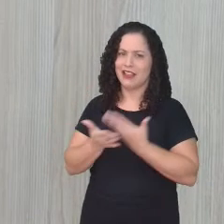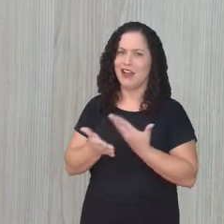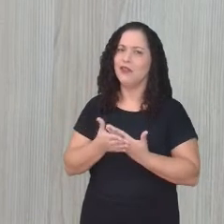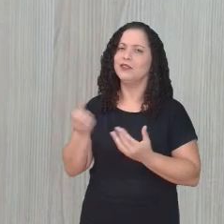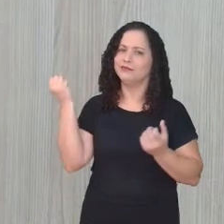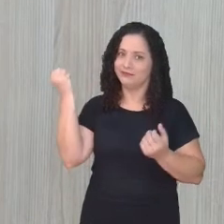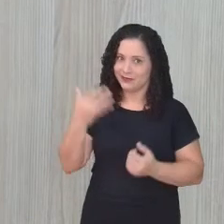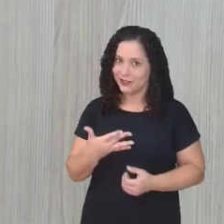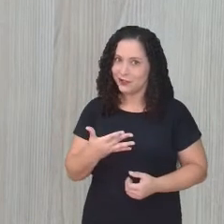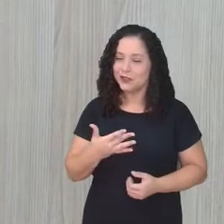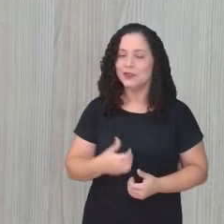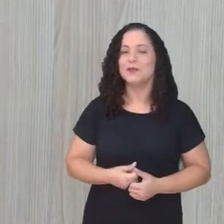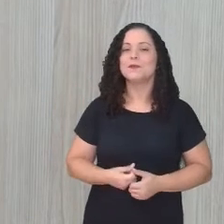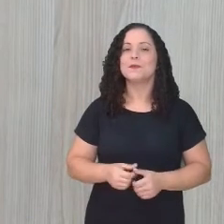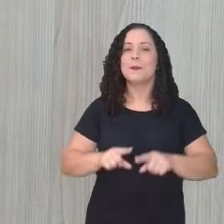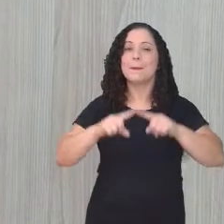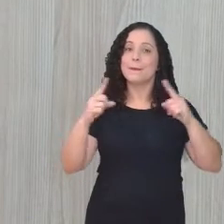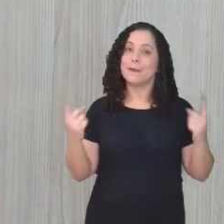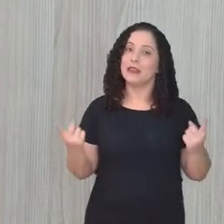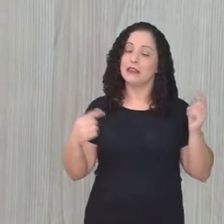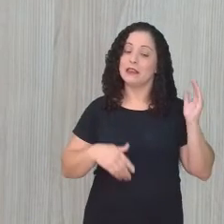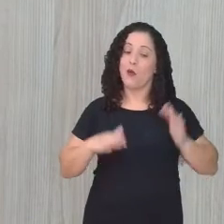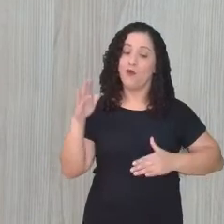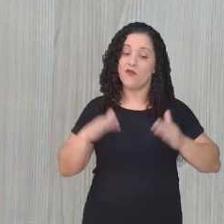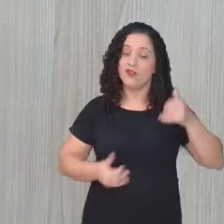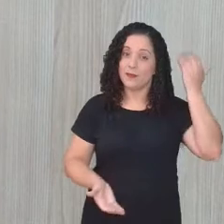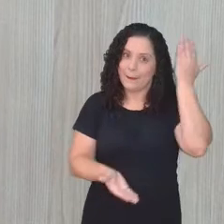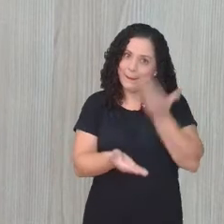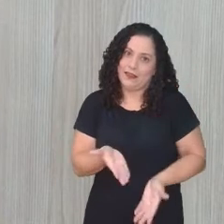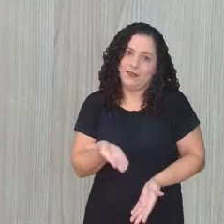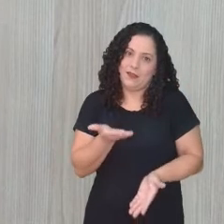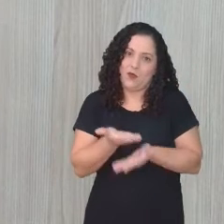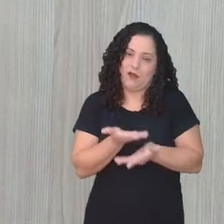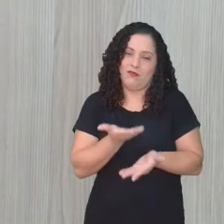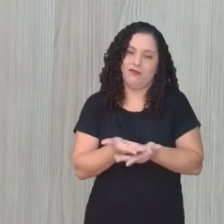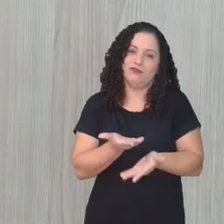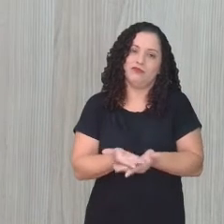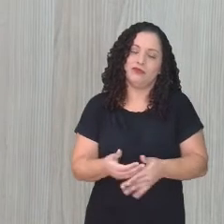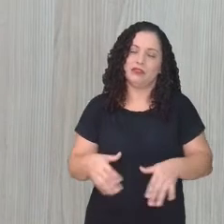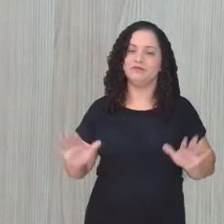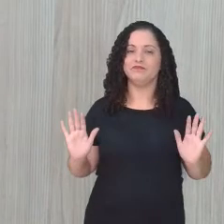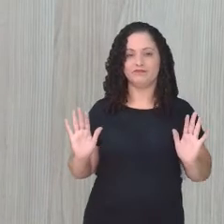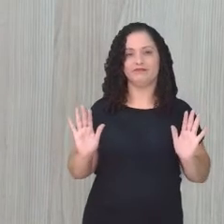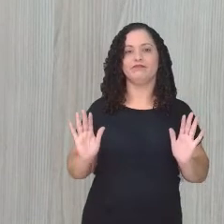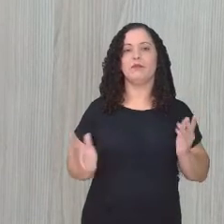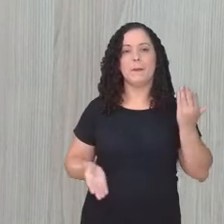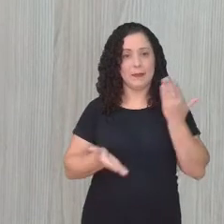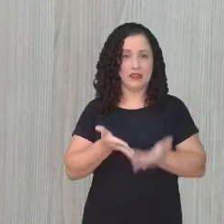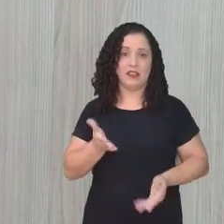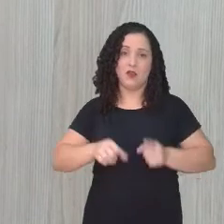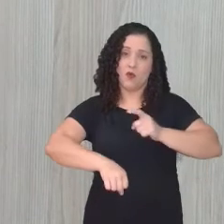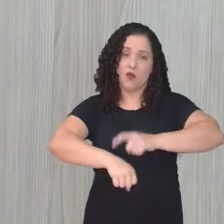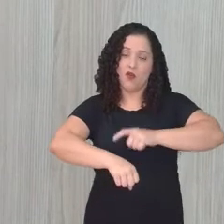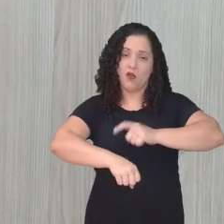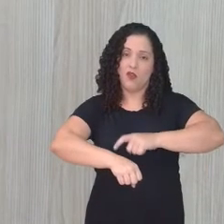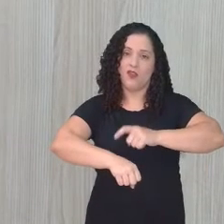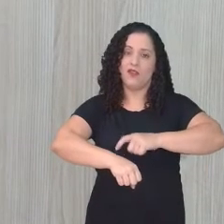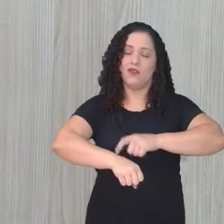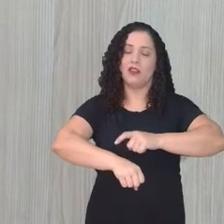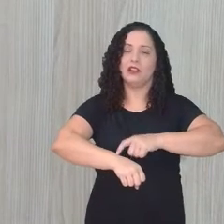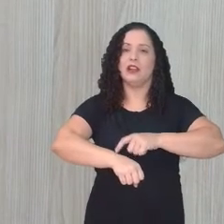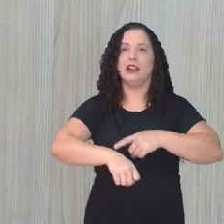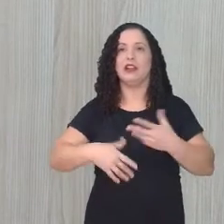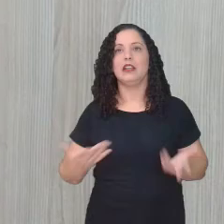aula. Tá vendo? Mas assim, pode ser que alguém não tenha assistido a aula, É. né, professora? Pode ser que tenha perdido o horário,